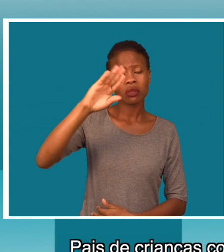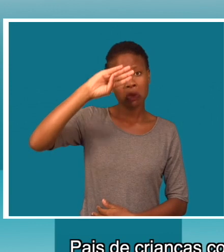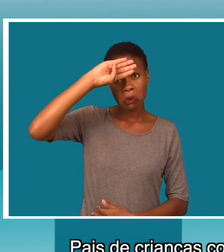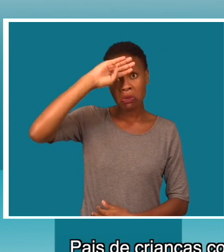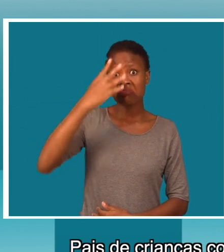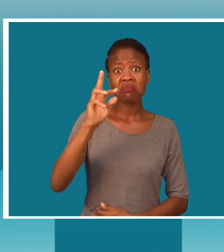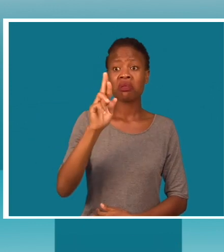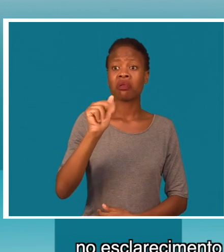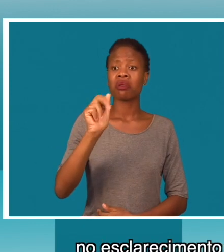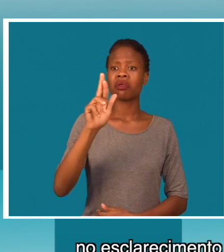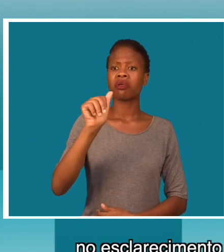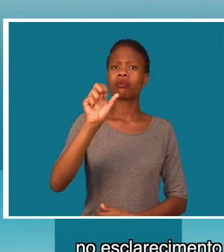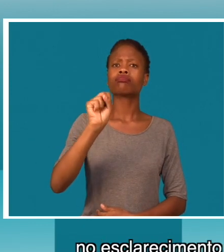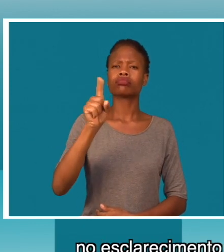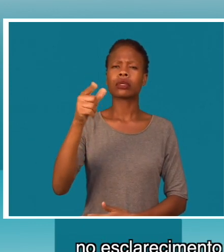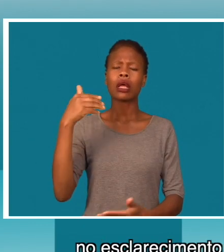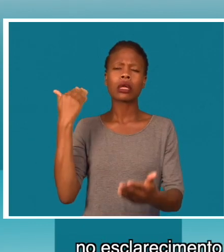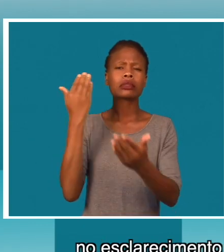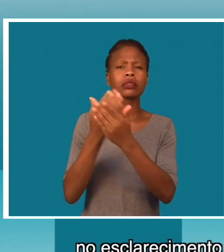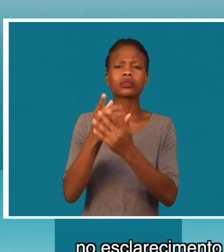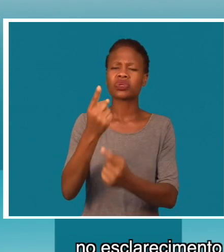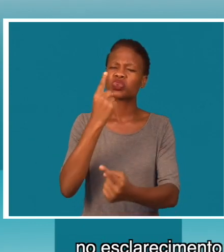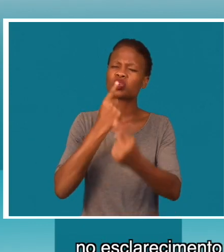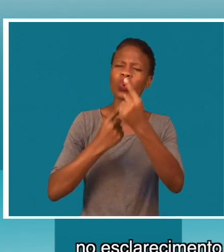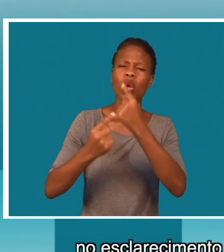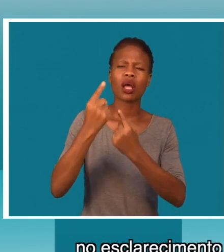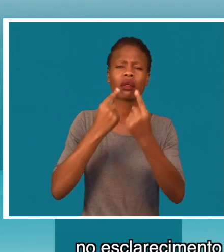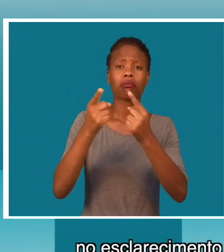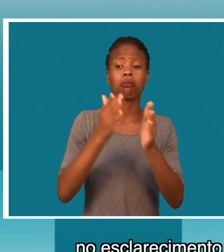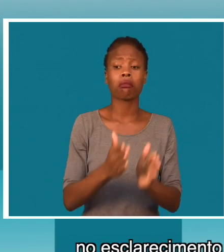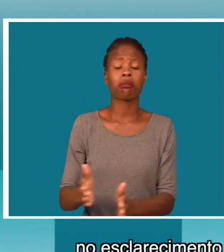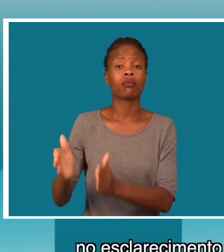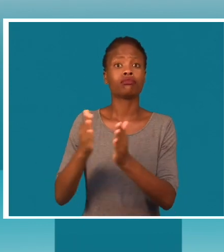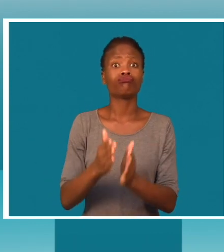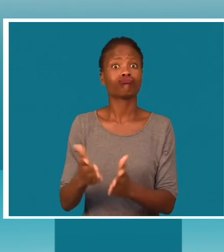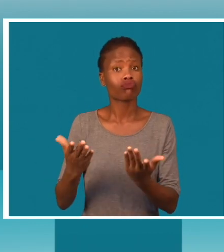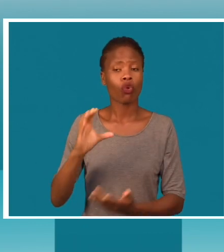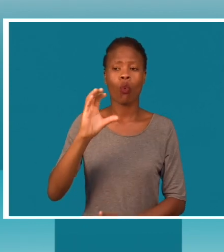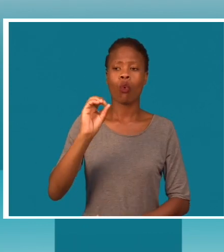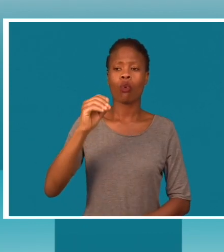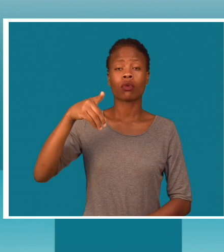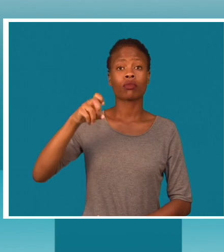mais exaustivos no esclarecimento de questões ligadas às doenças raras.